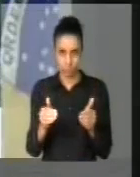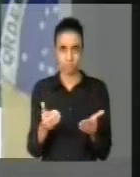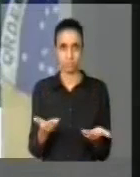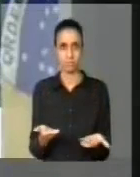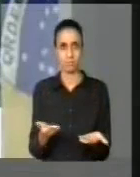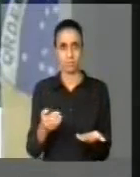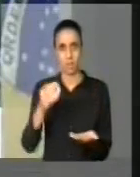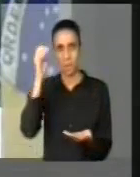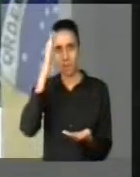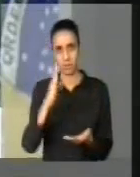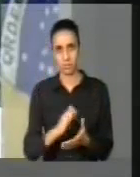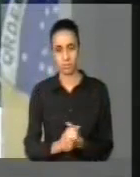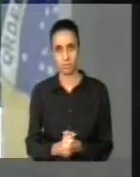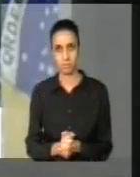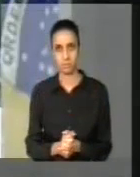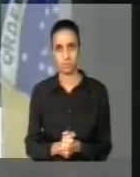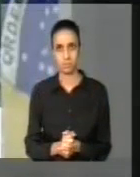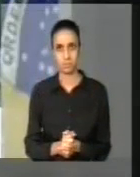E aí